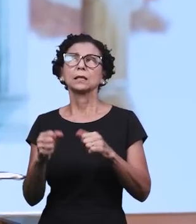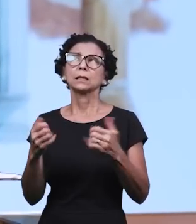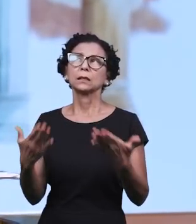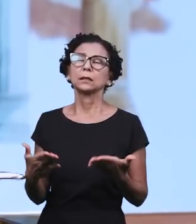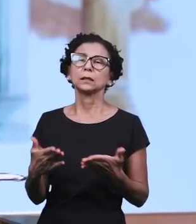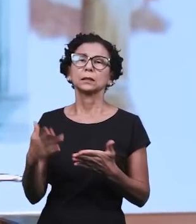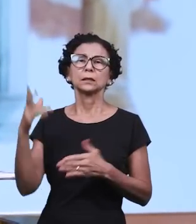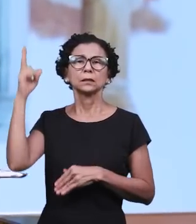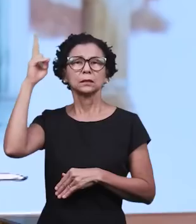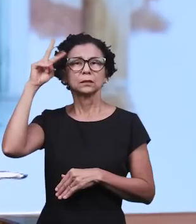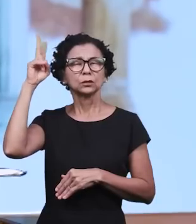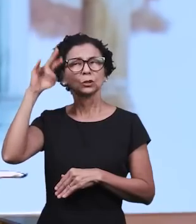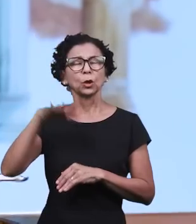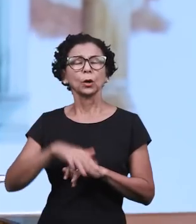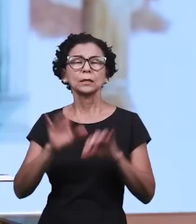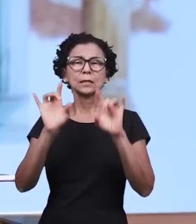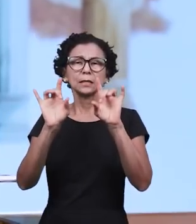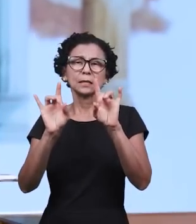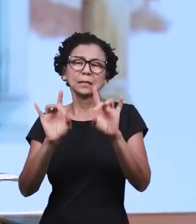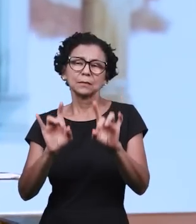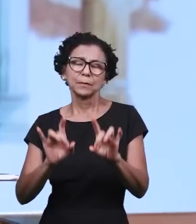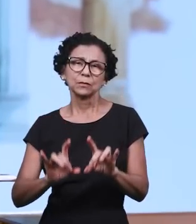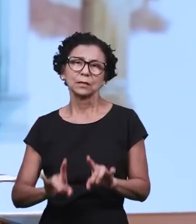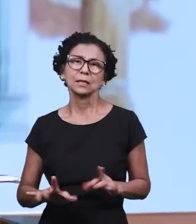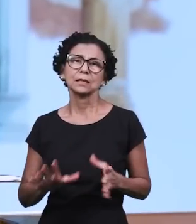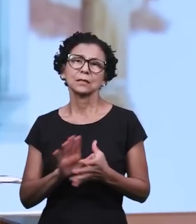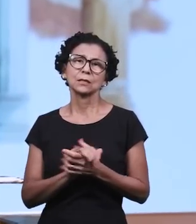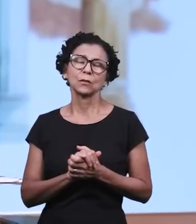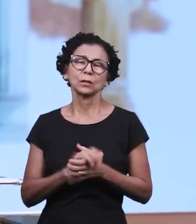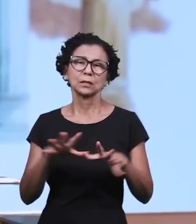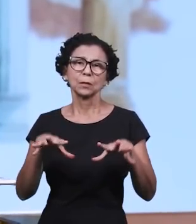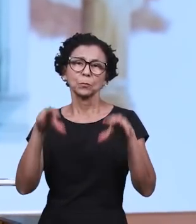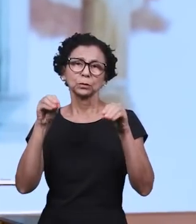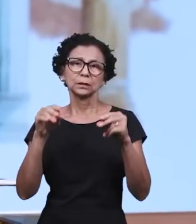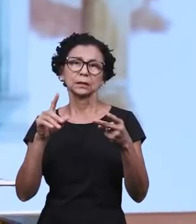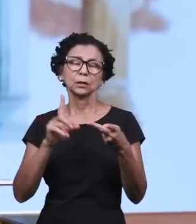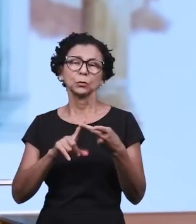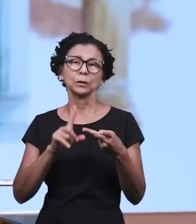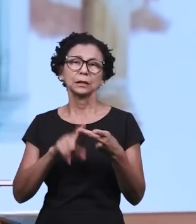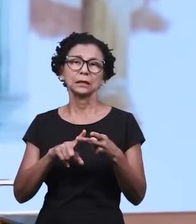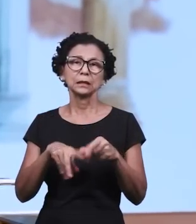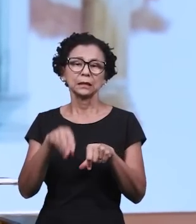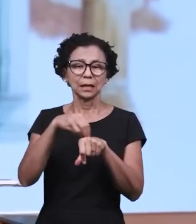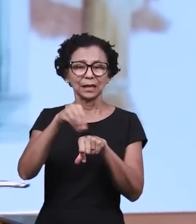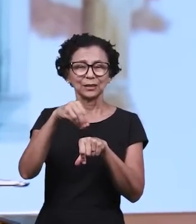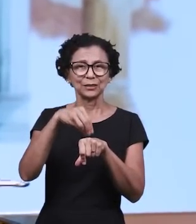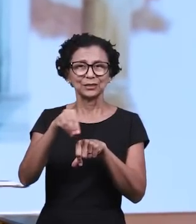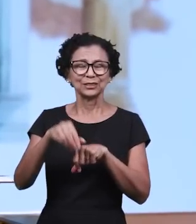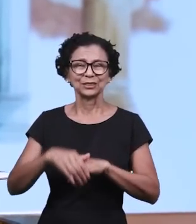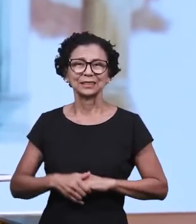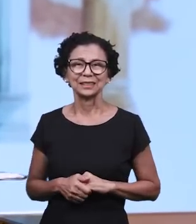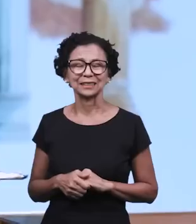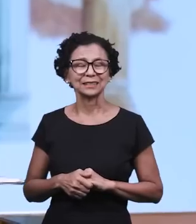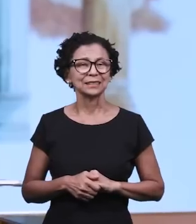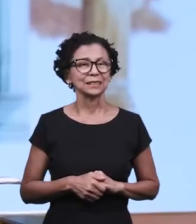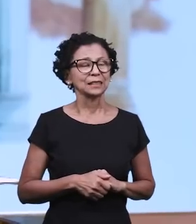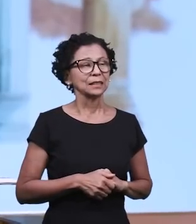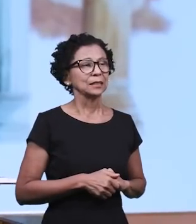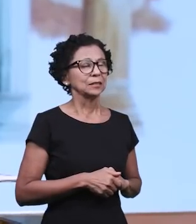possuo uma carreira acadêmica, graduada em Relações Internacionais, com especialização na área